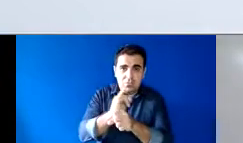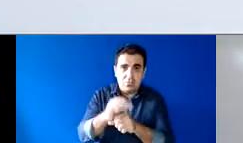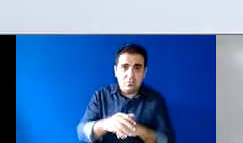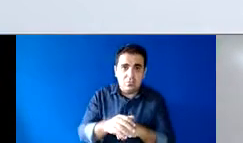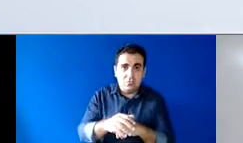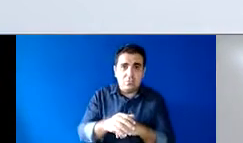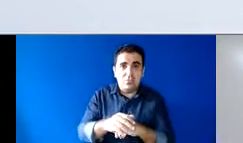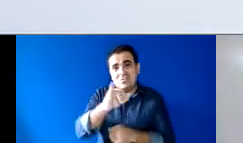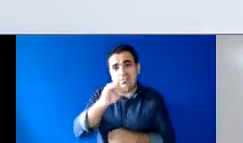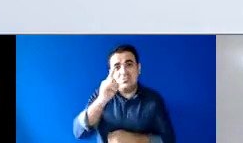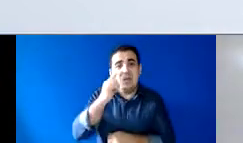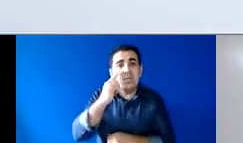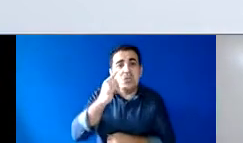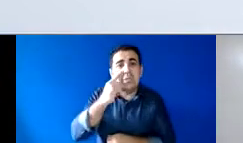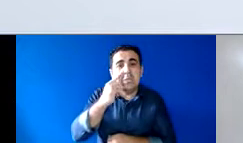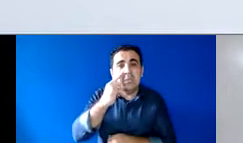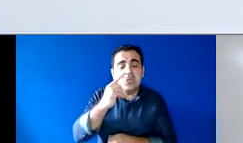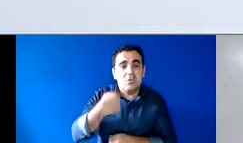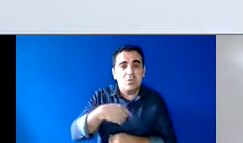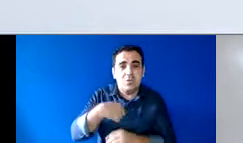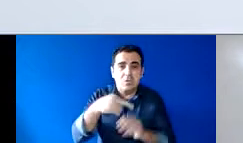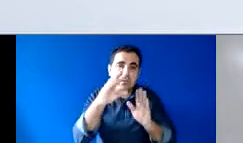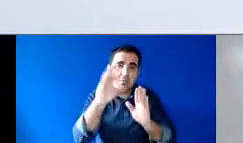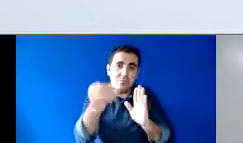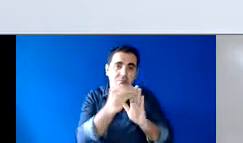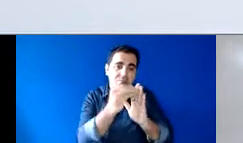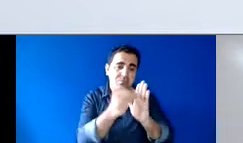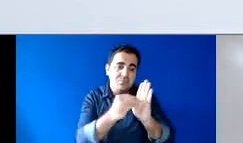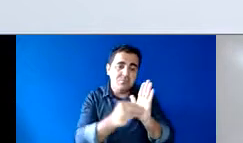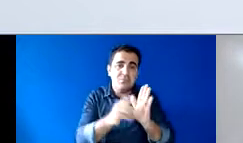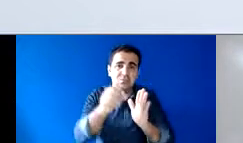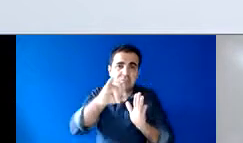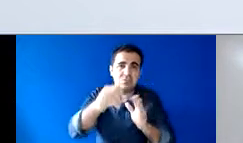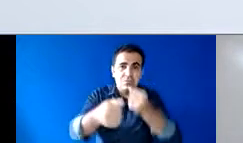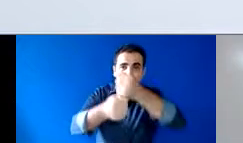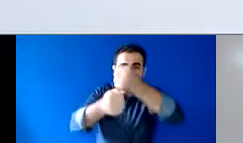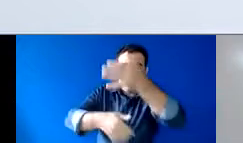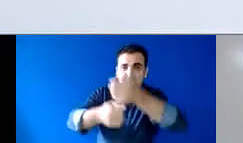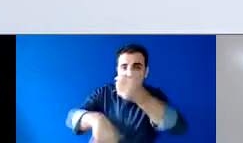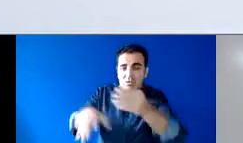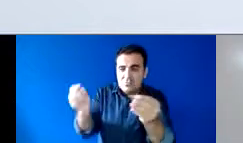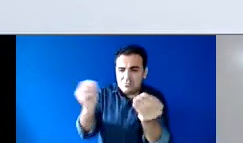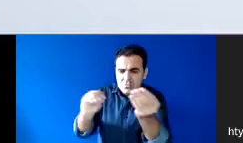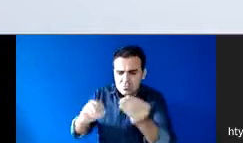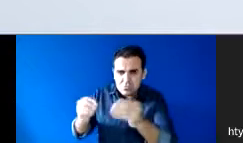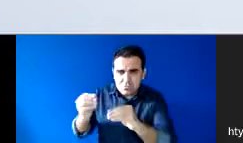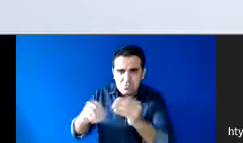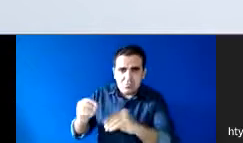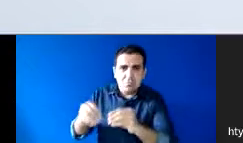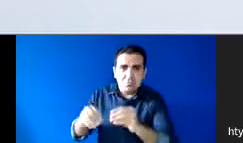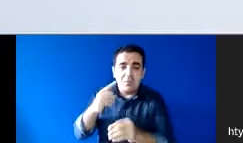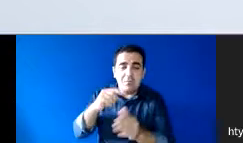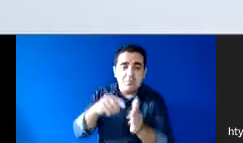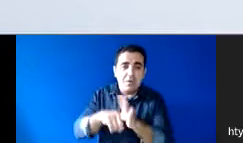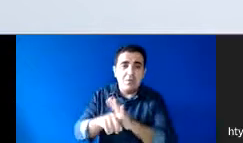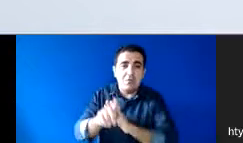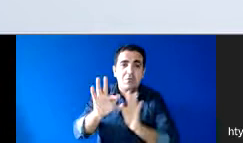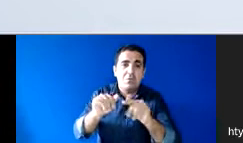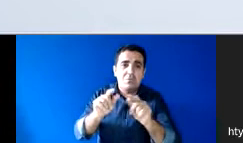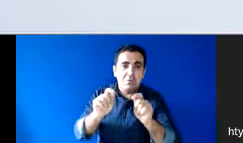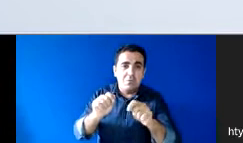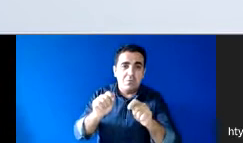haja alguma dúvida, nós estamos registrando os comentários e as perguntas. Ao final, a gente